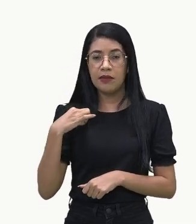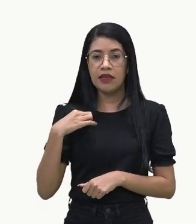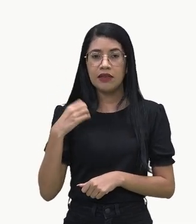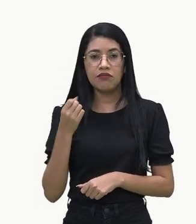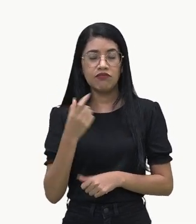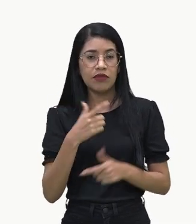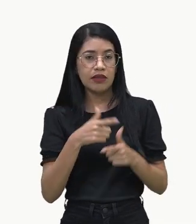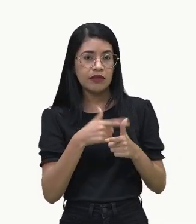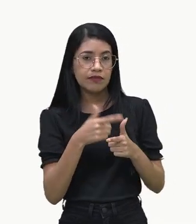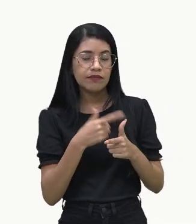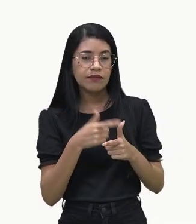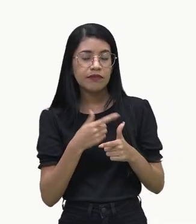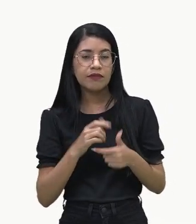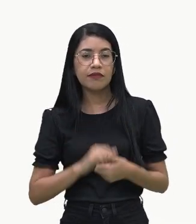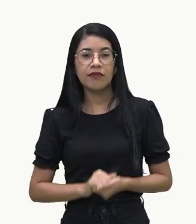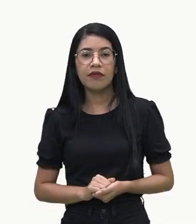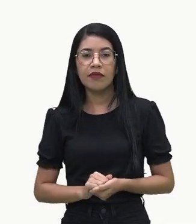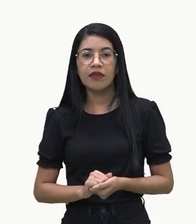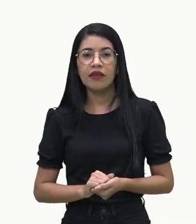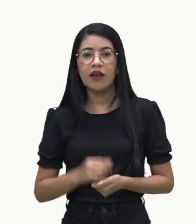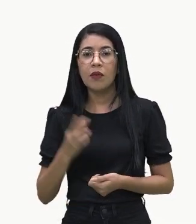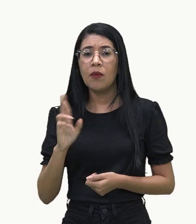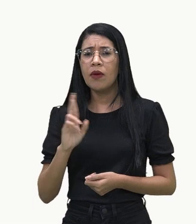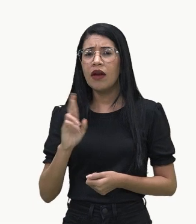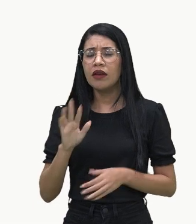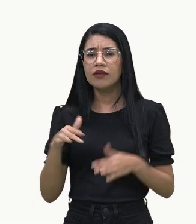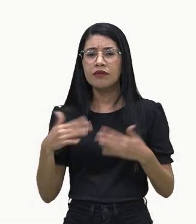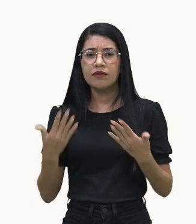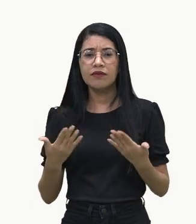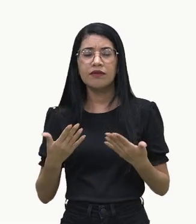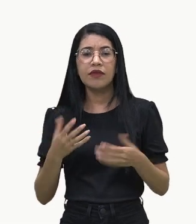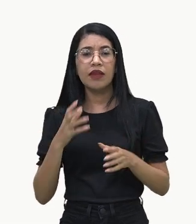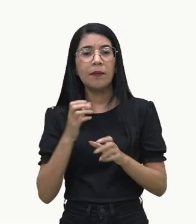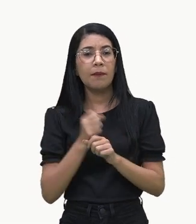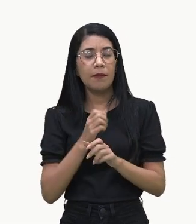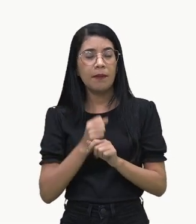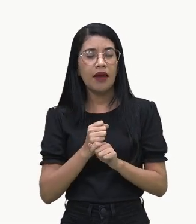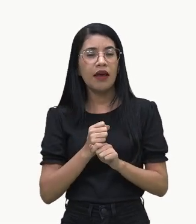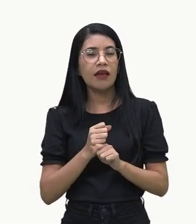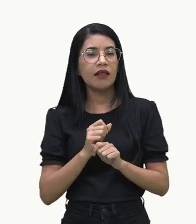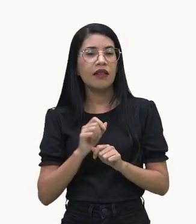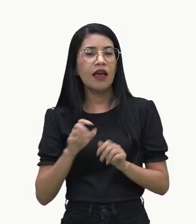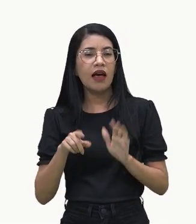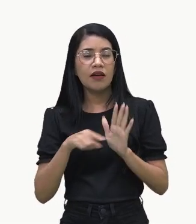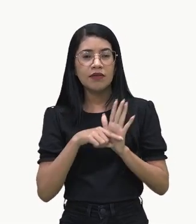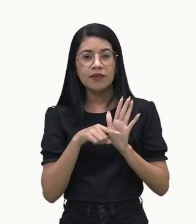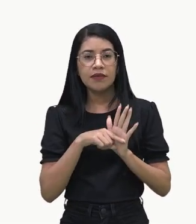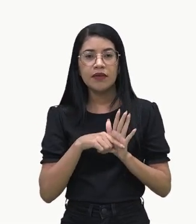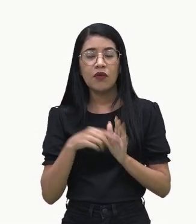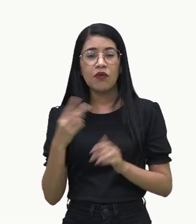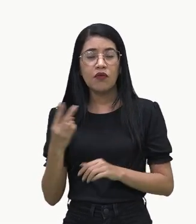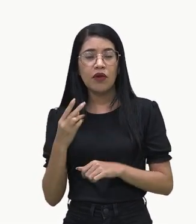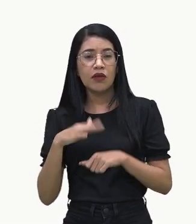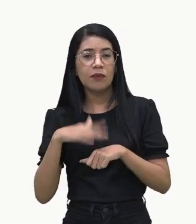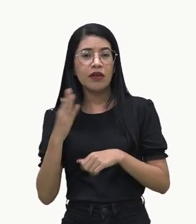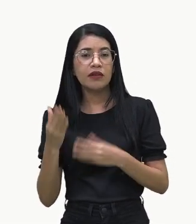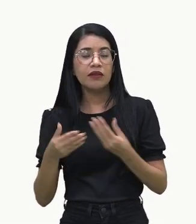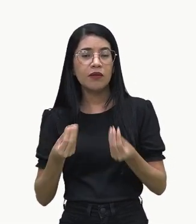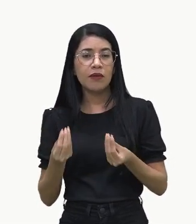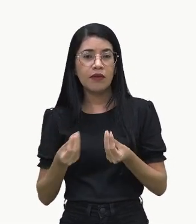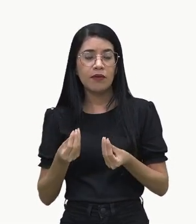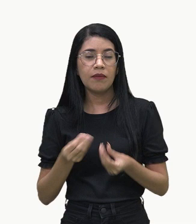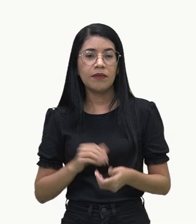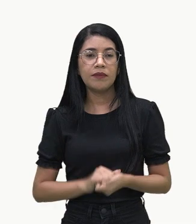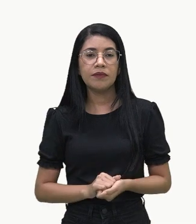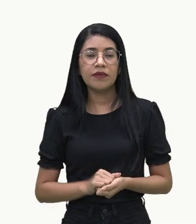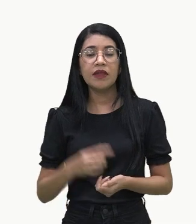sandália. Agora, quantos reais? Vamos fazer. Quem tem o maior valor? Você lembra? A